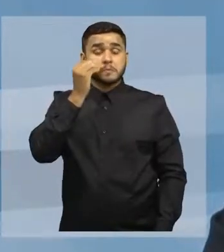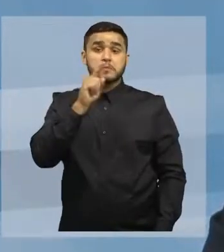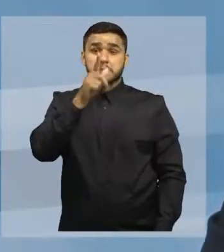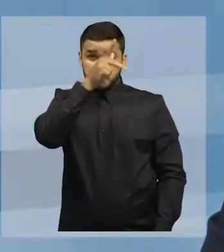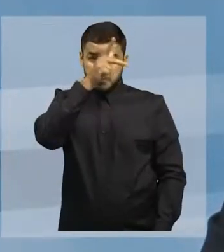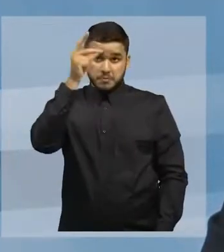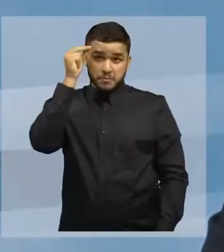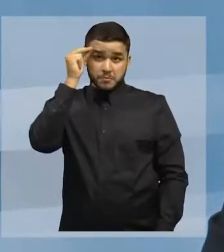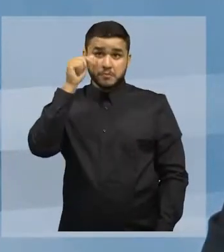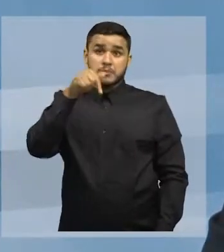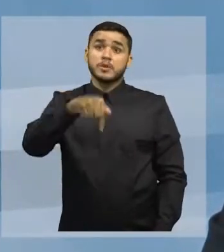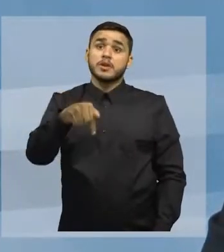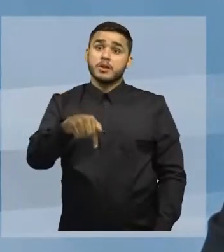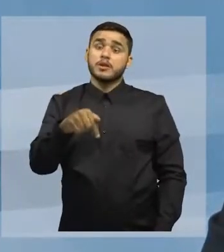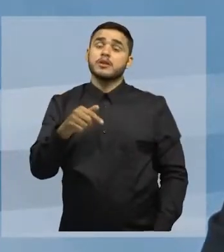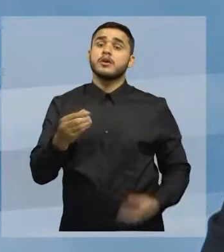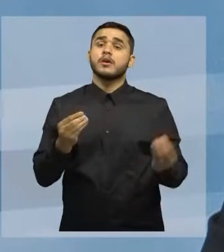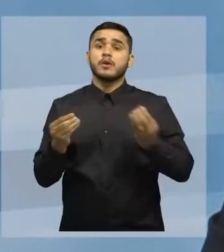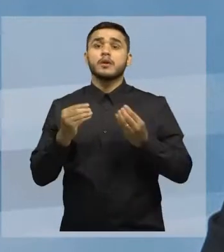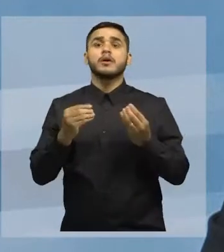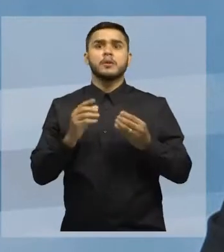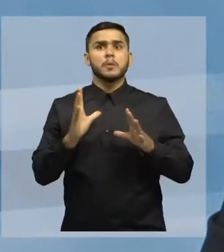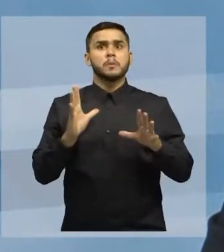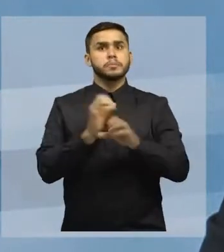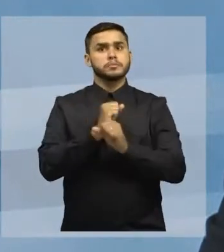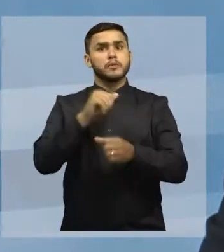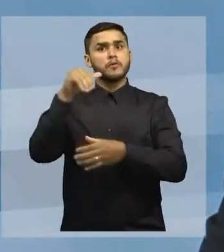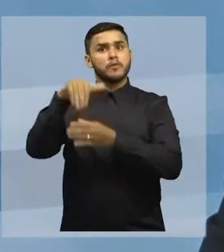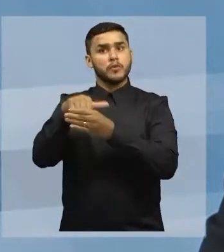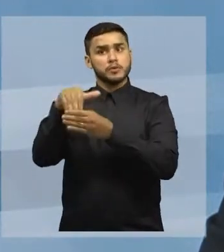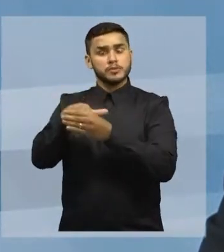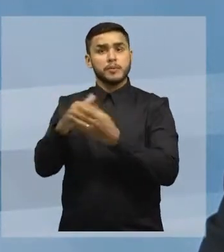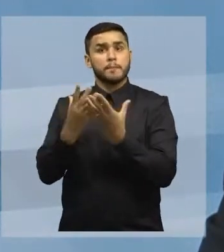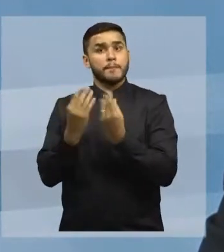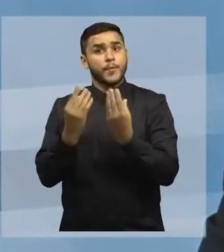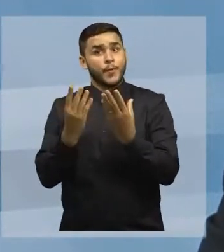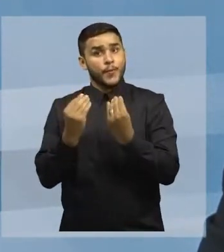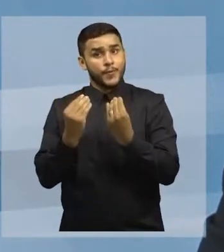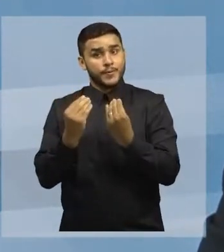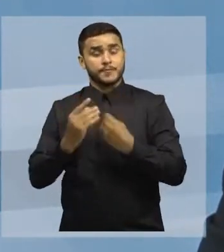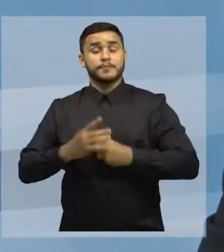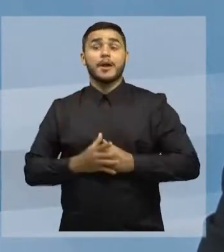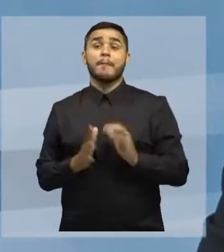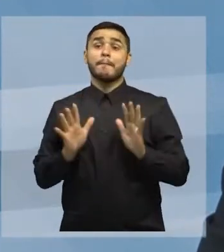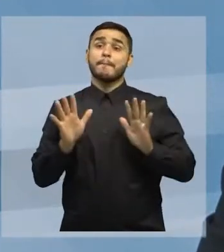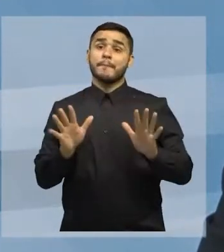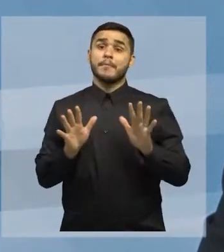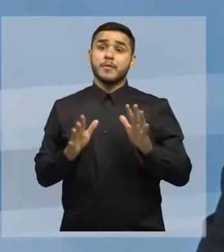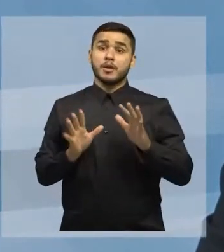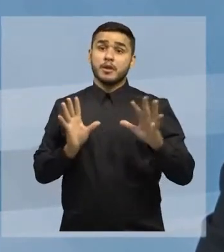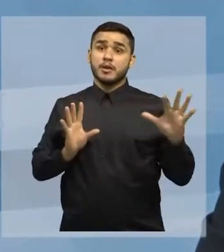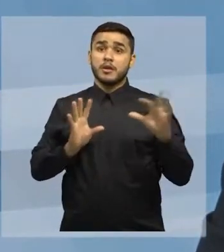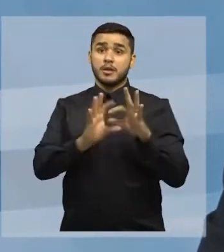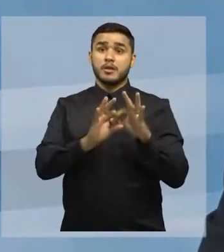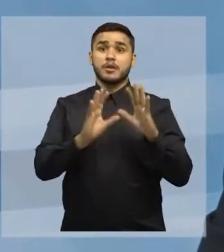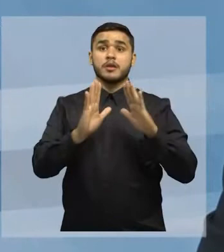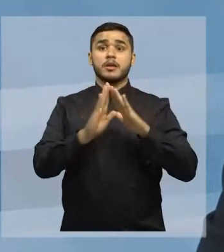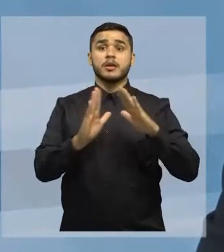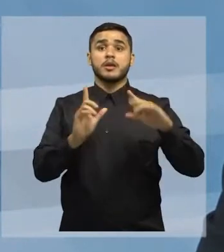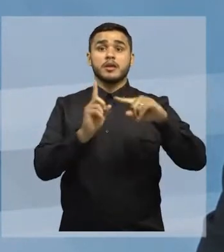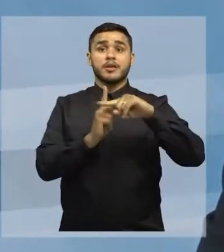provado nas 2 últimas eleições. Aliou-se agora à Igreja Universal, né? Está no mesmo